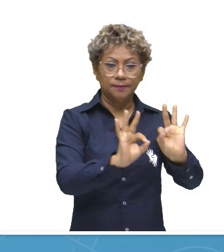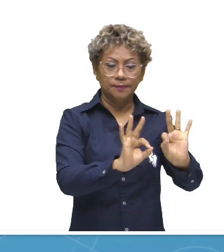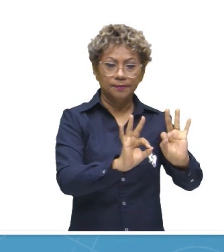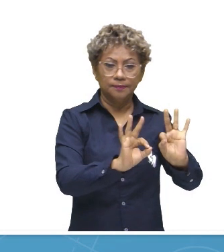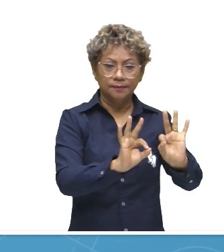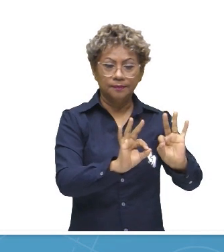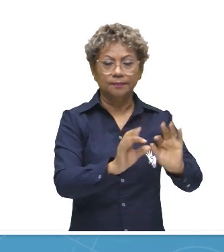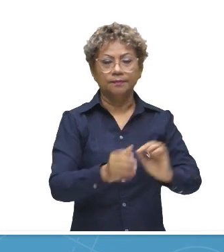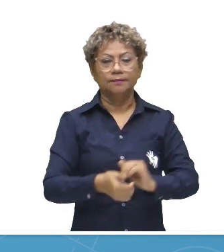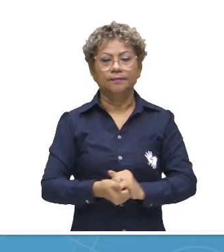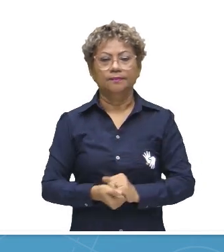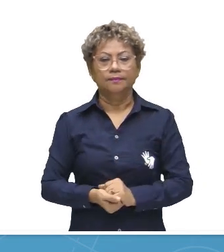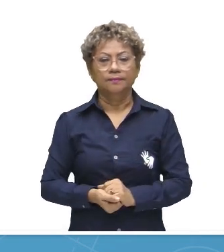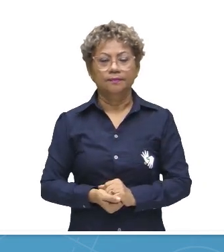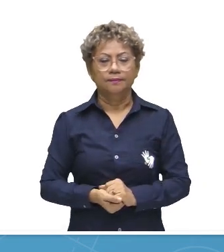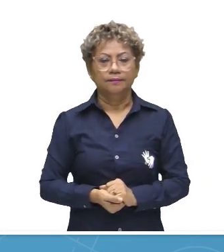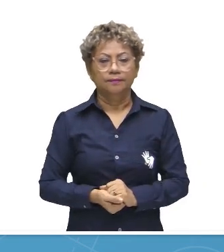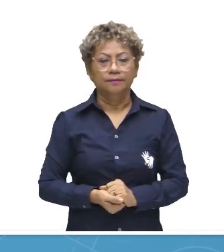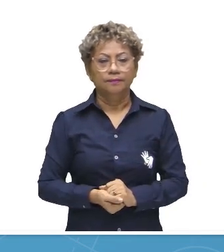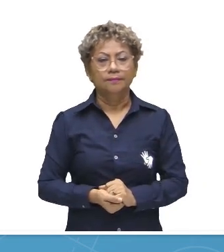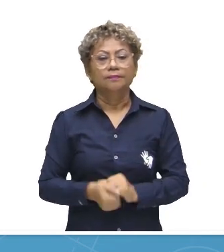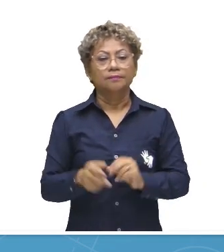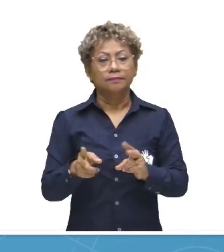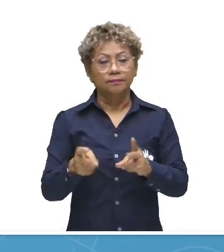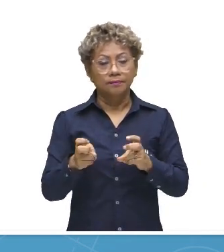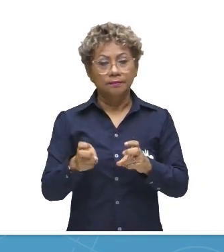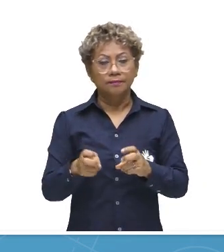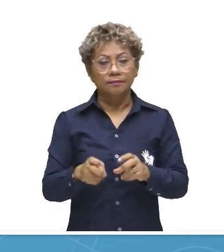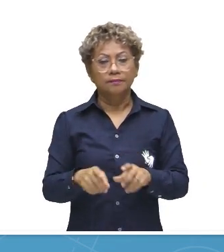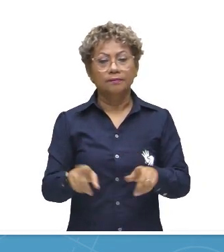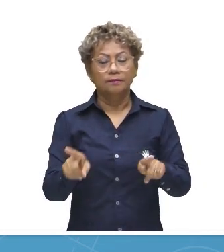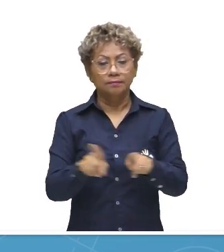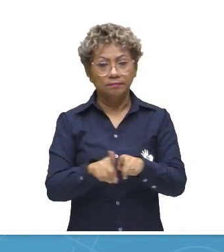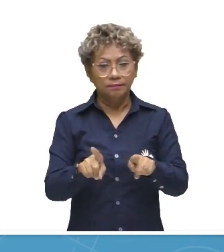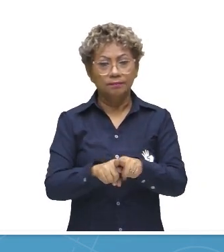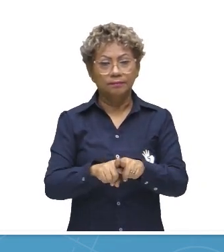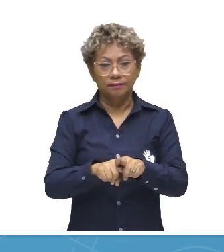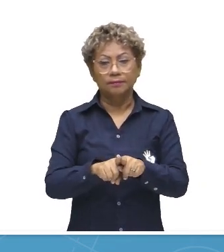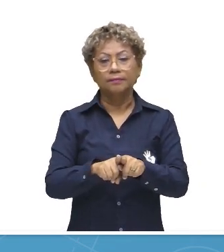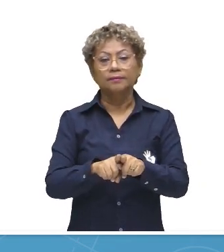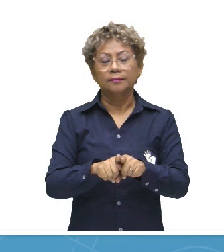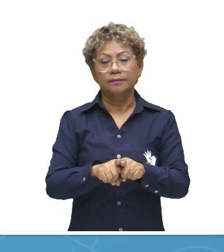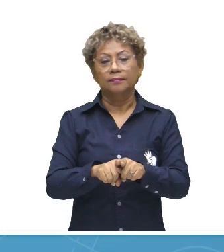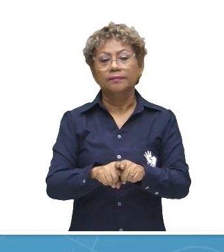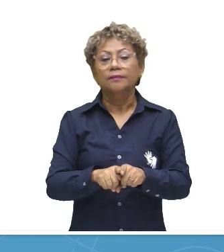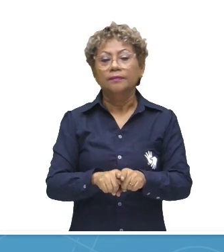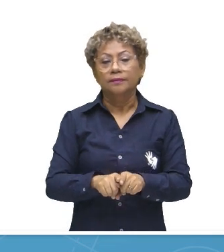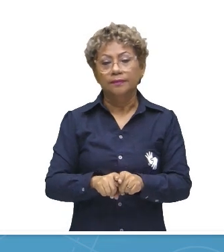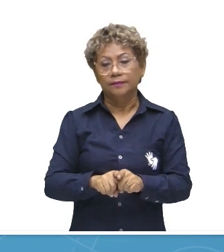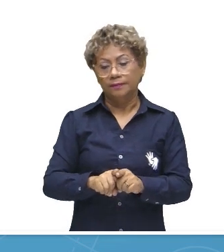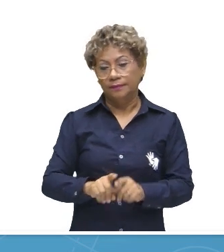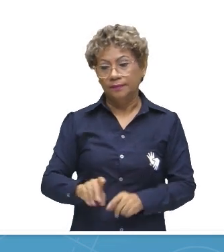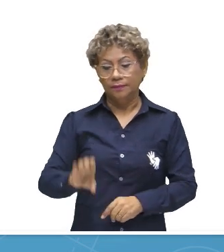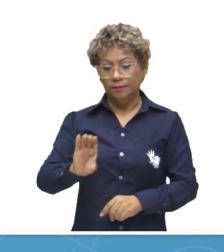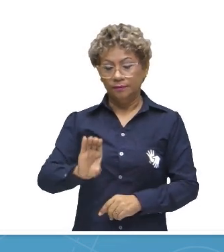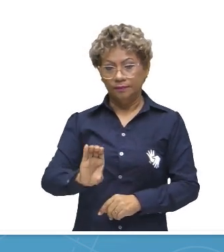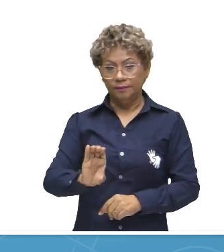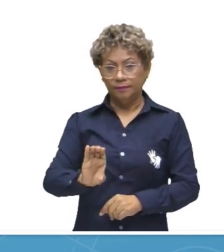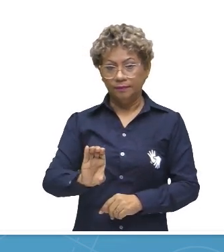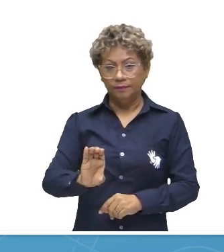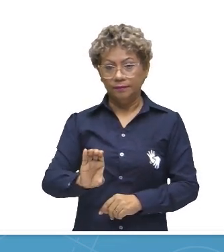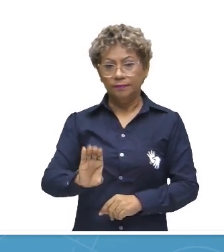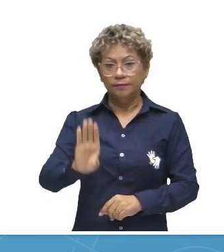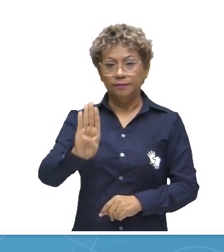o próximo segmento consecutivo no sentido anti-horário. Então, essa é a diferença entre ângulo interno e